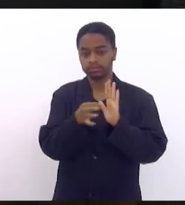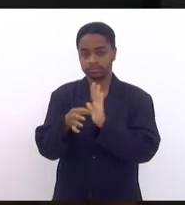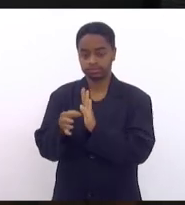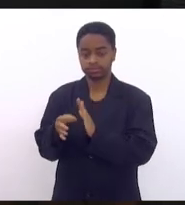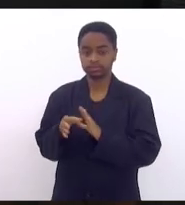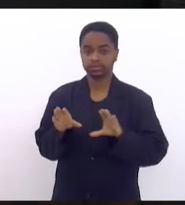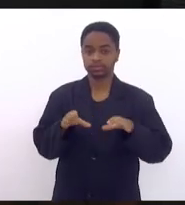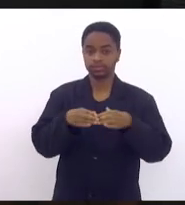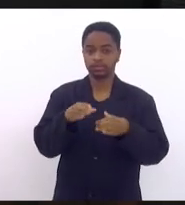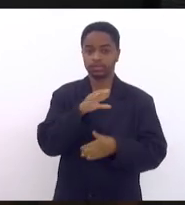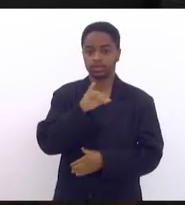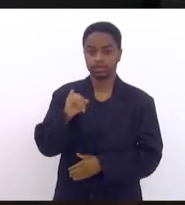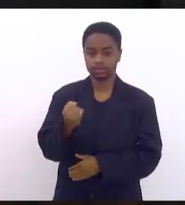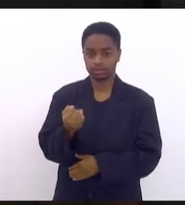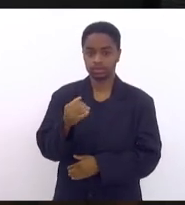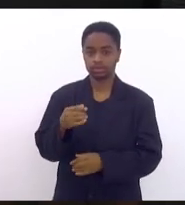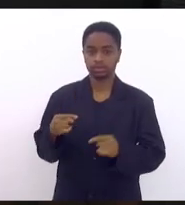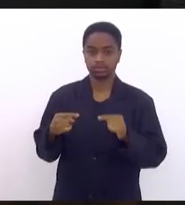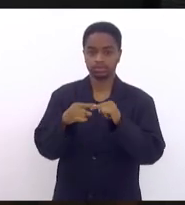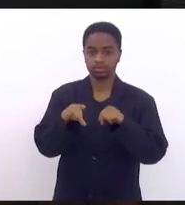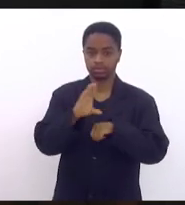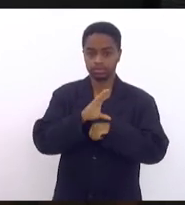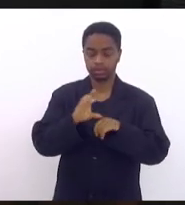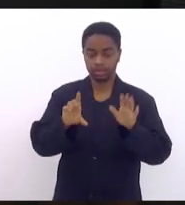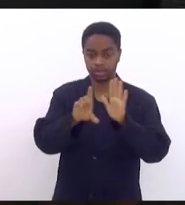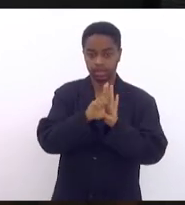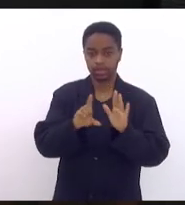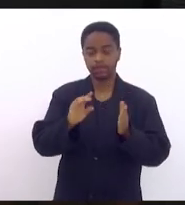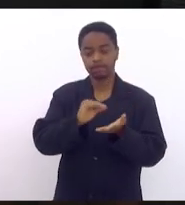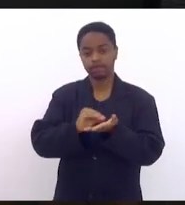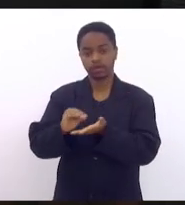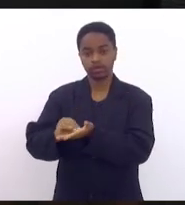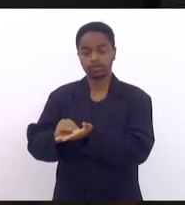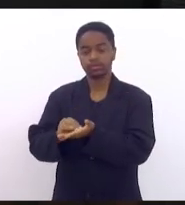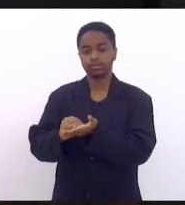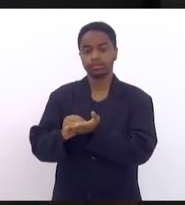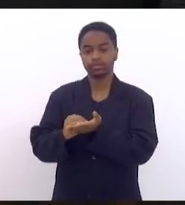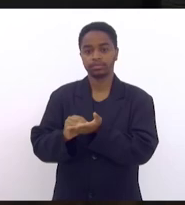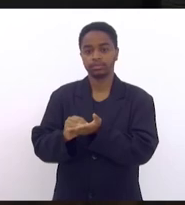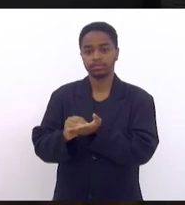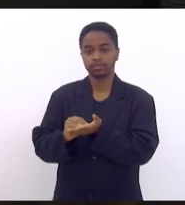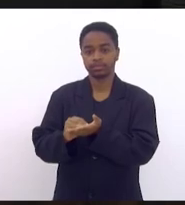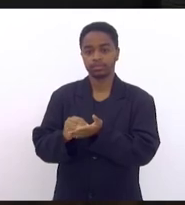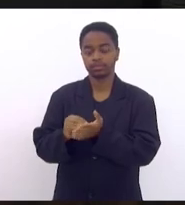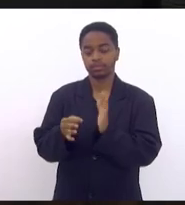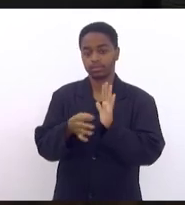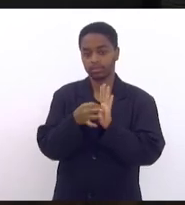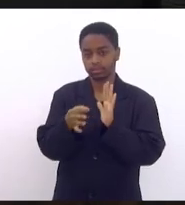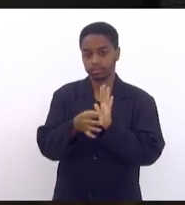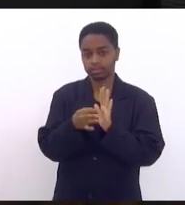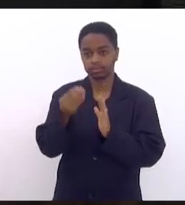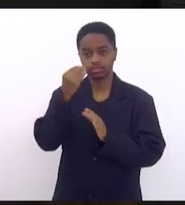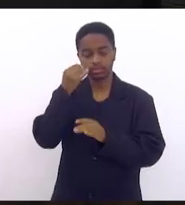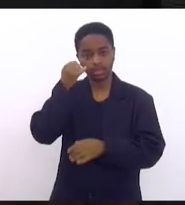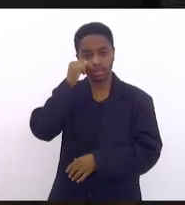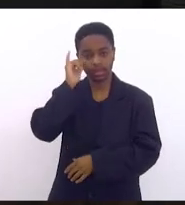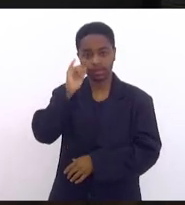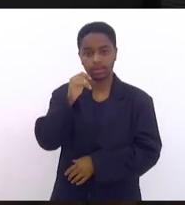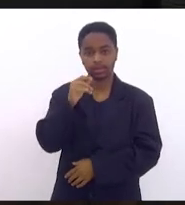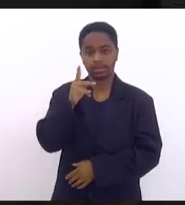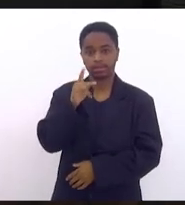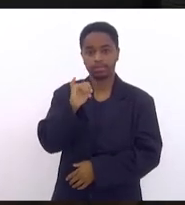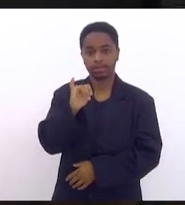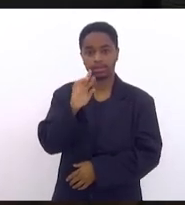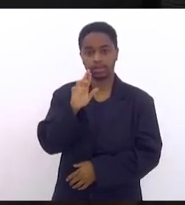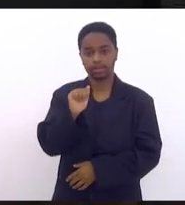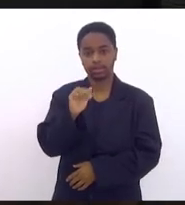Legalidade, relator deputado Rodrigo Amorim. Pendendo de pareceres das comissões para prevenir e combater a pirataria do Estado do Rio de Janeiro, de